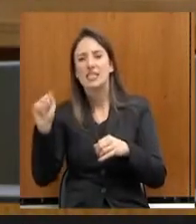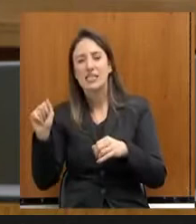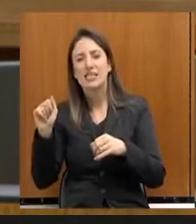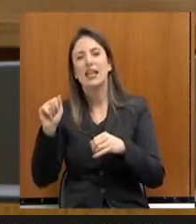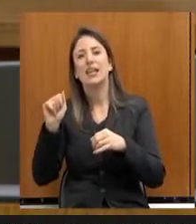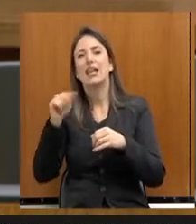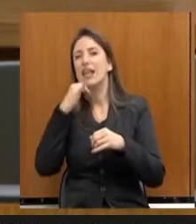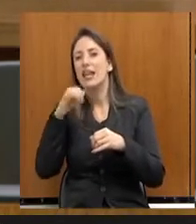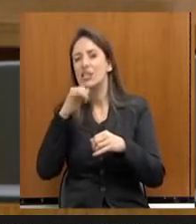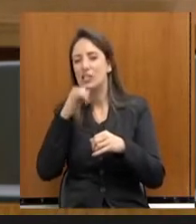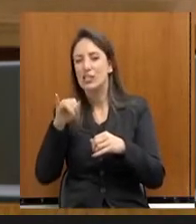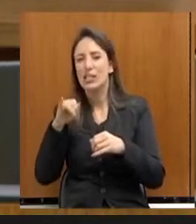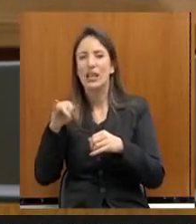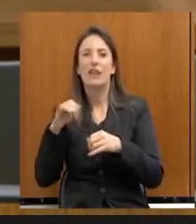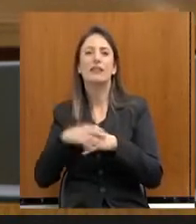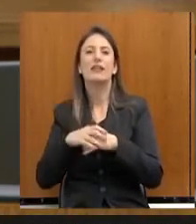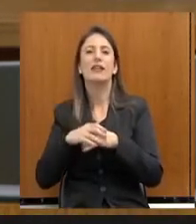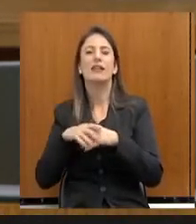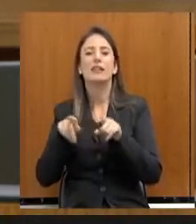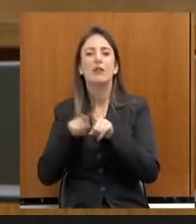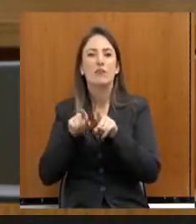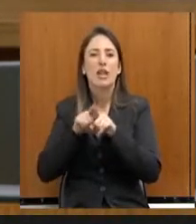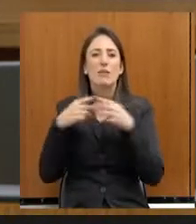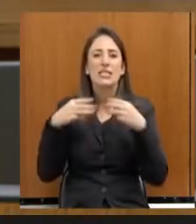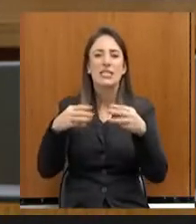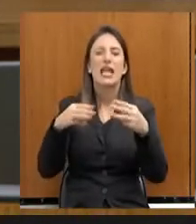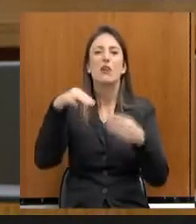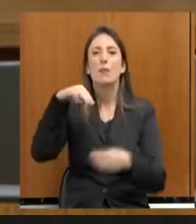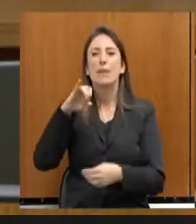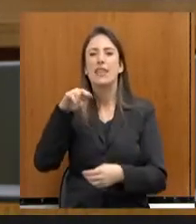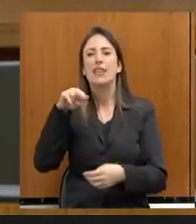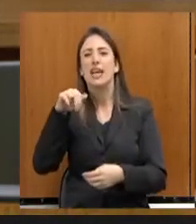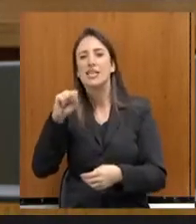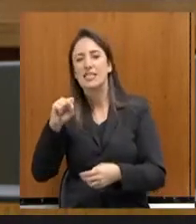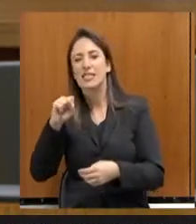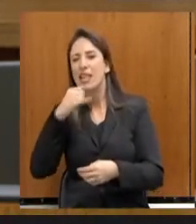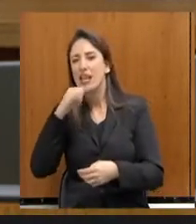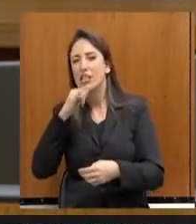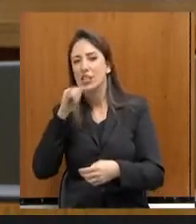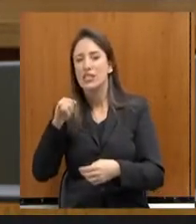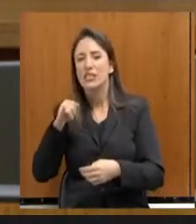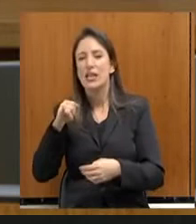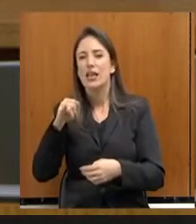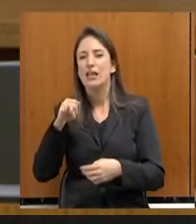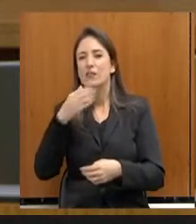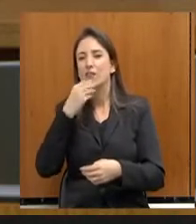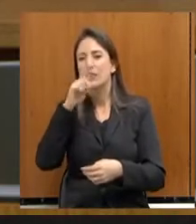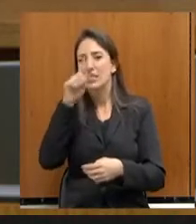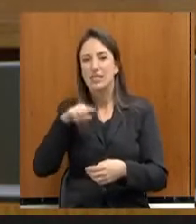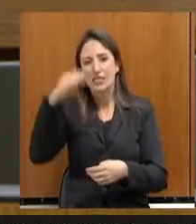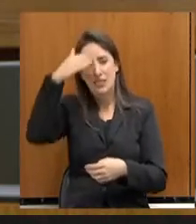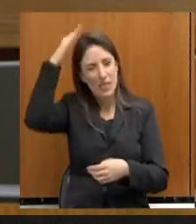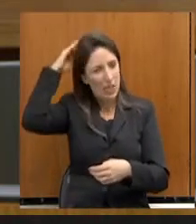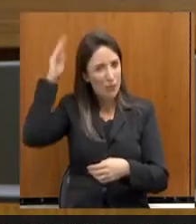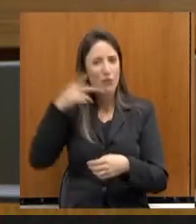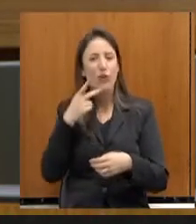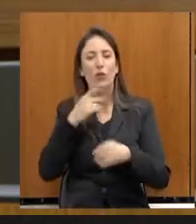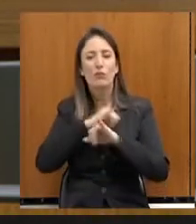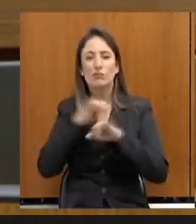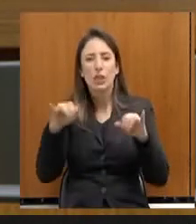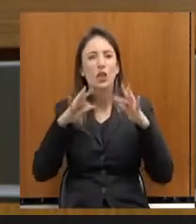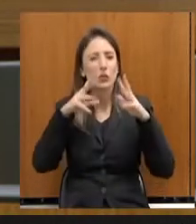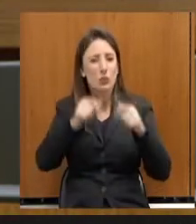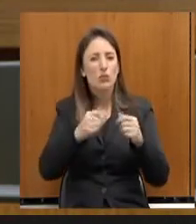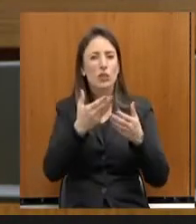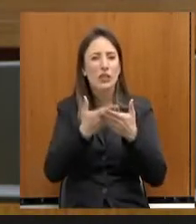ministério de Minas e energia solicitando que em todas as tratativas da operação do setor elétrico